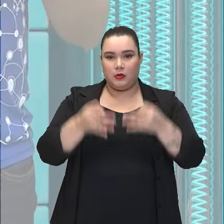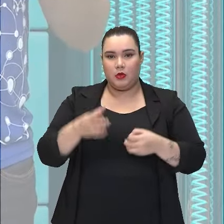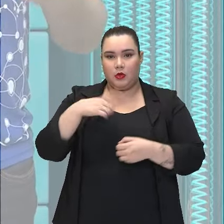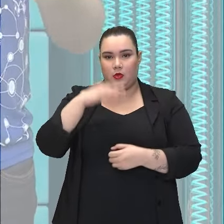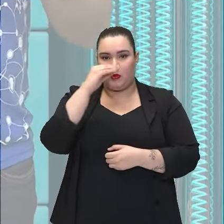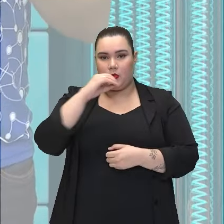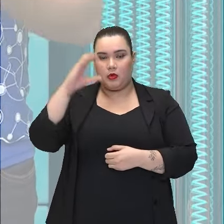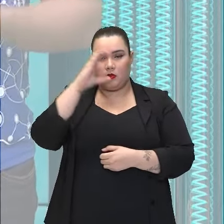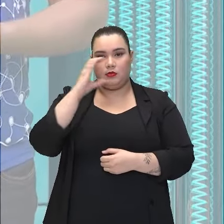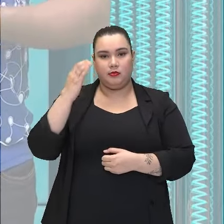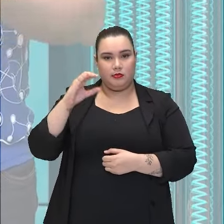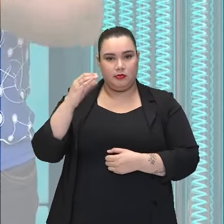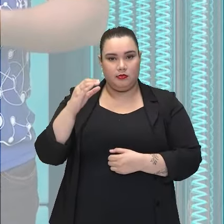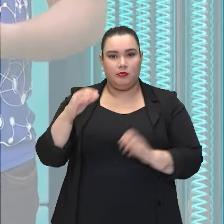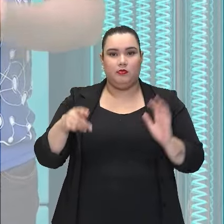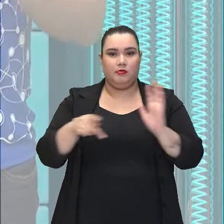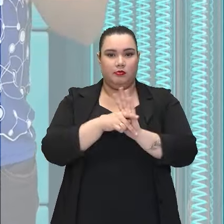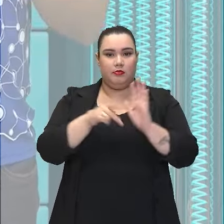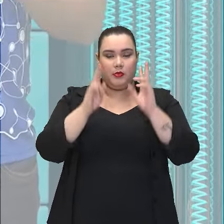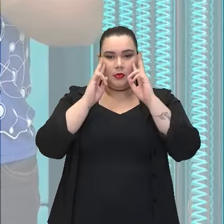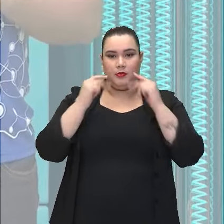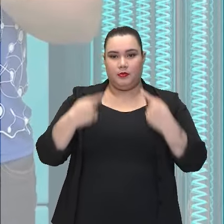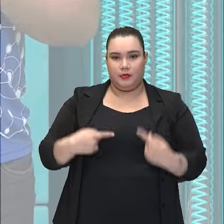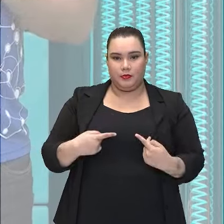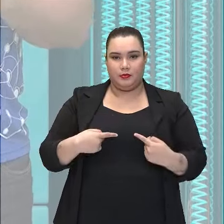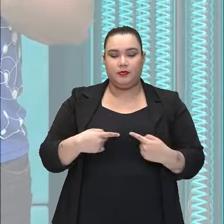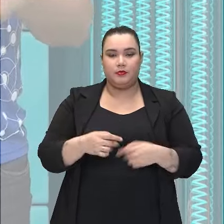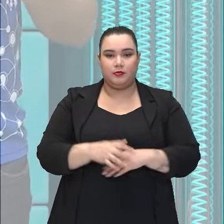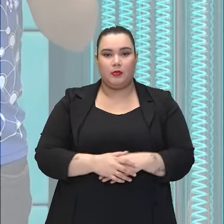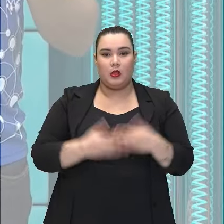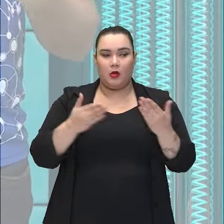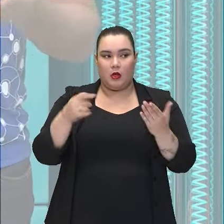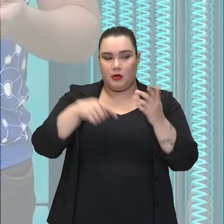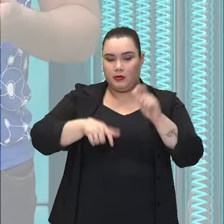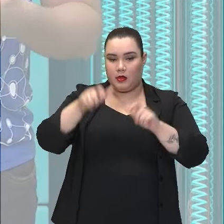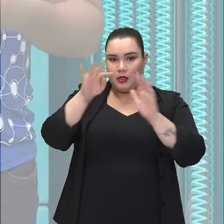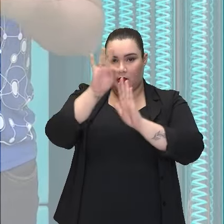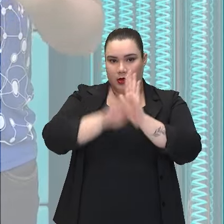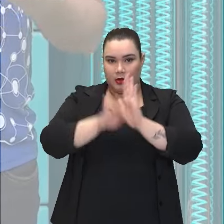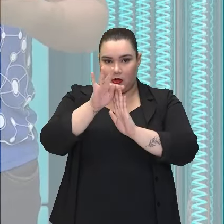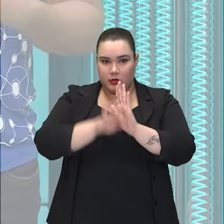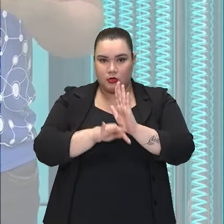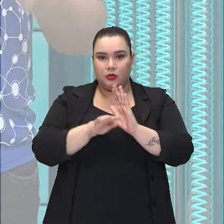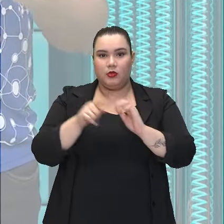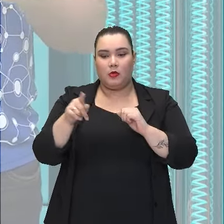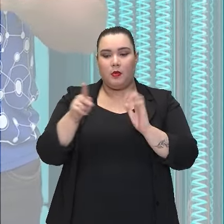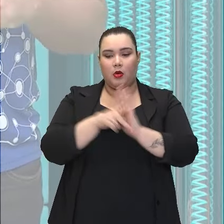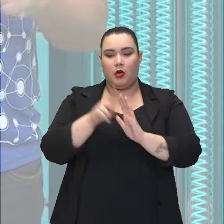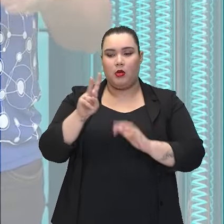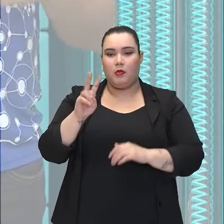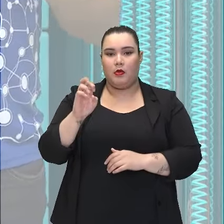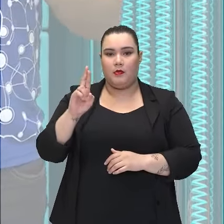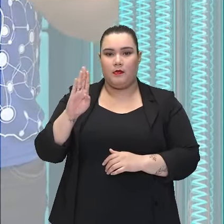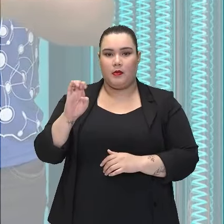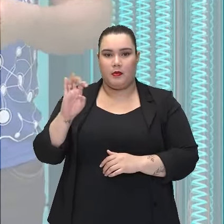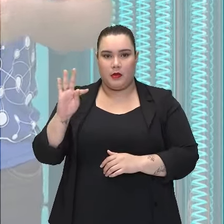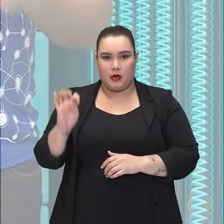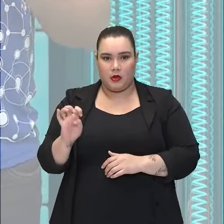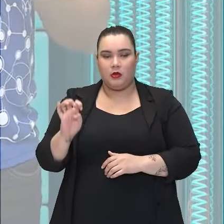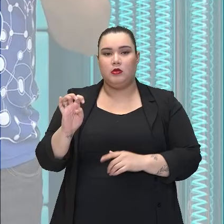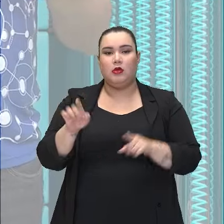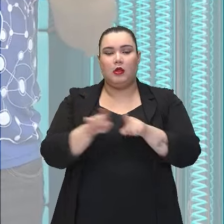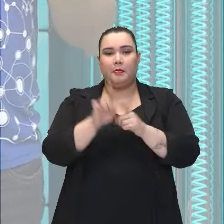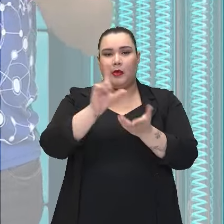conhecimento científico para a humanidade. E por meio desses textos, como o verbete, não apenas o verbete, mas também como